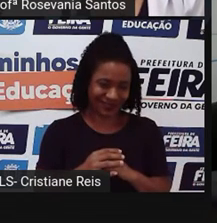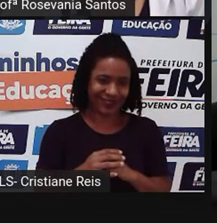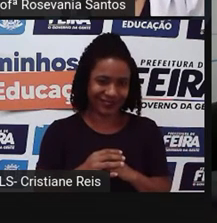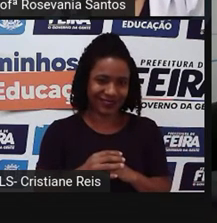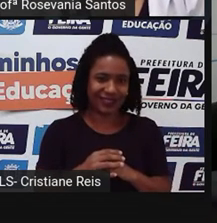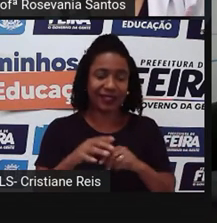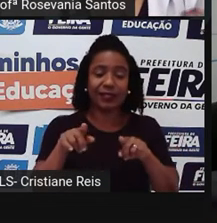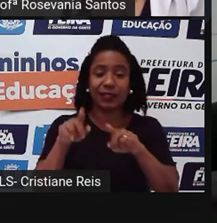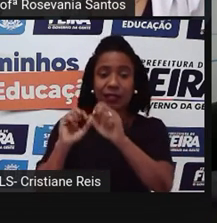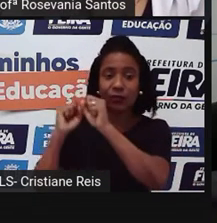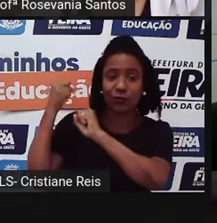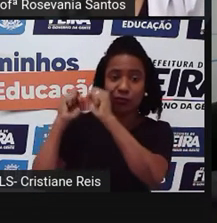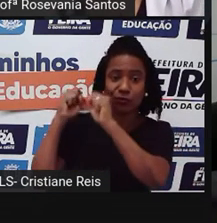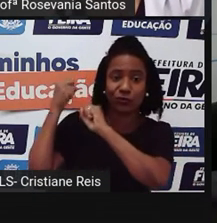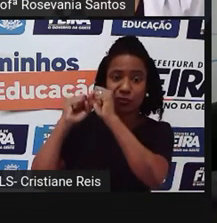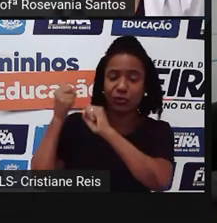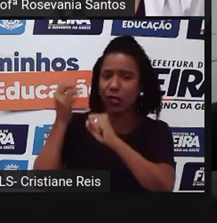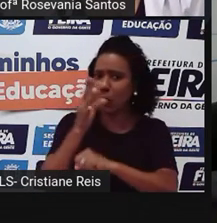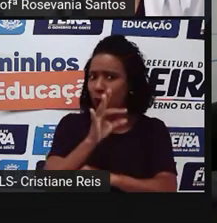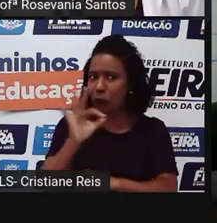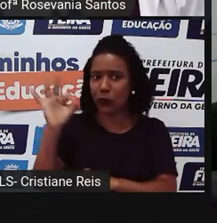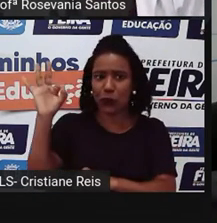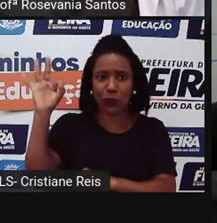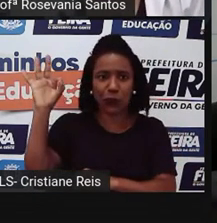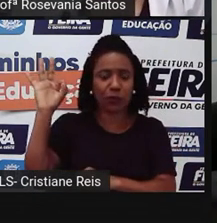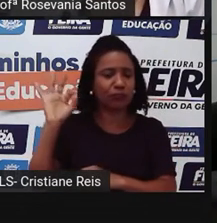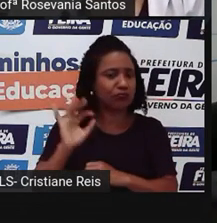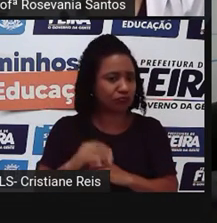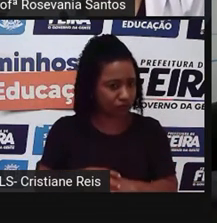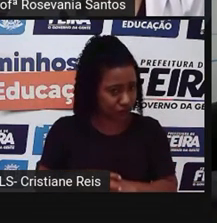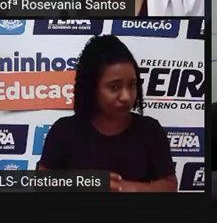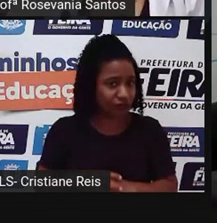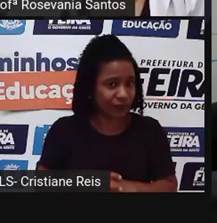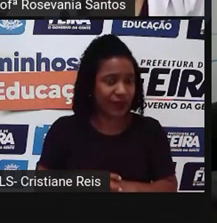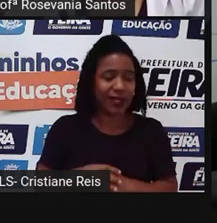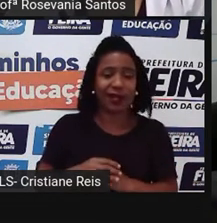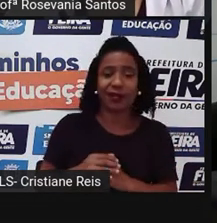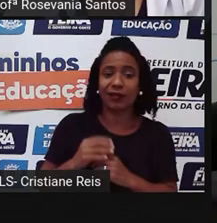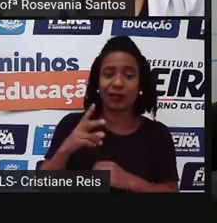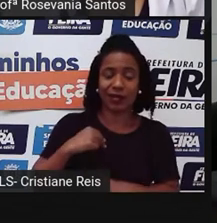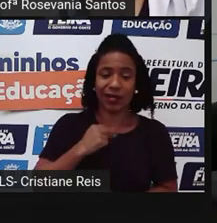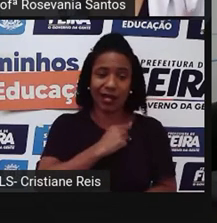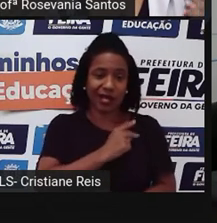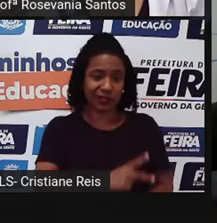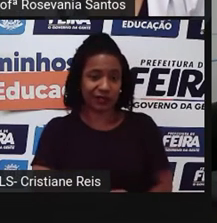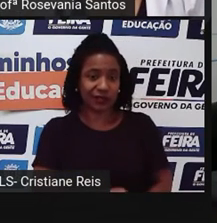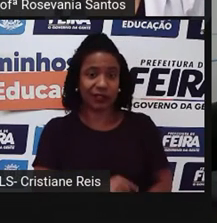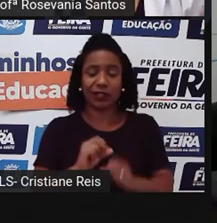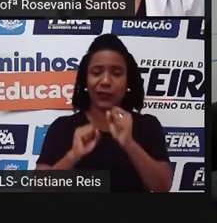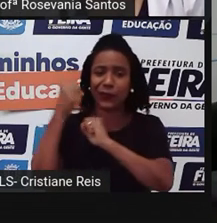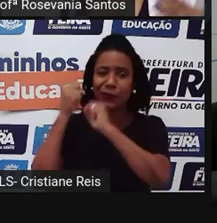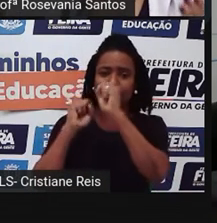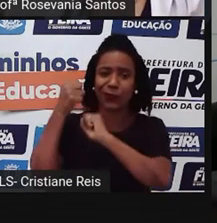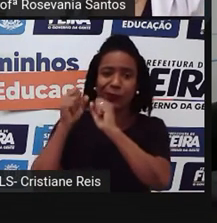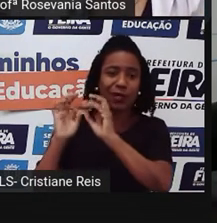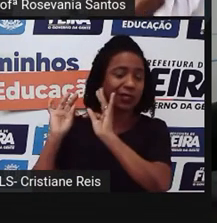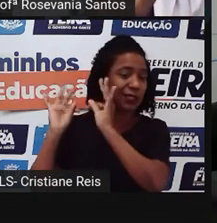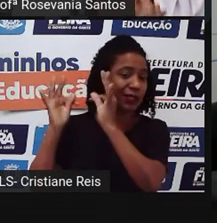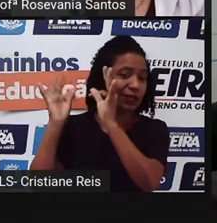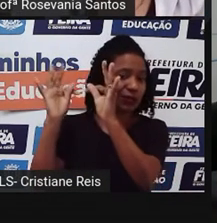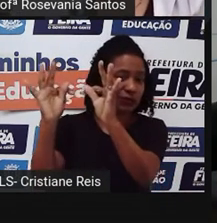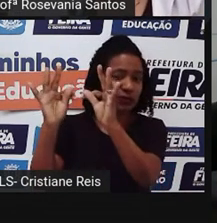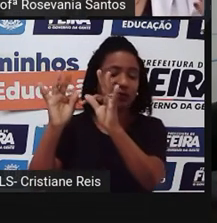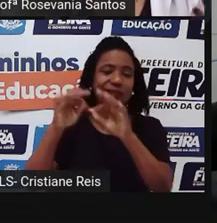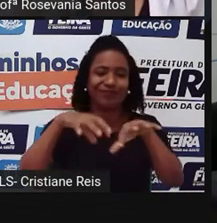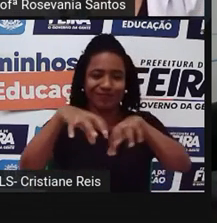moderníssimas, que às vezes até em alguns países desenvolvidos não tem o parque industrial que a China tem, e no entanto a China está ali como